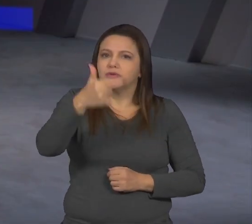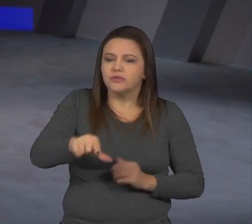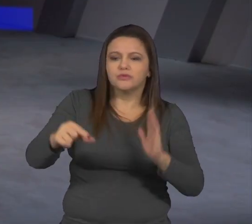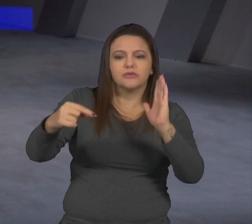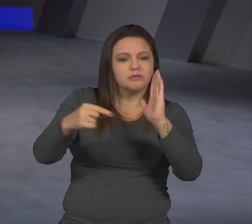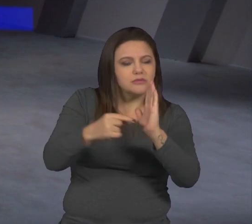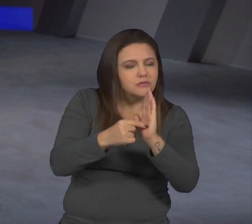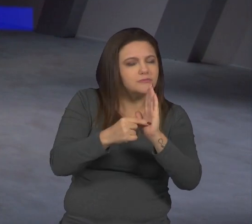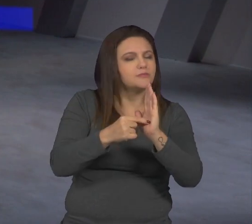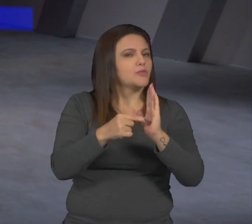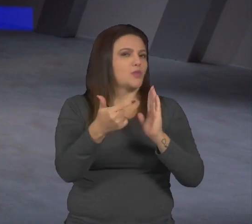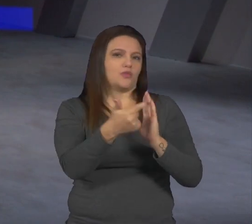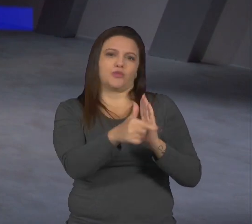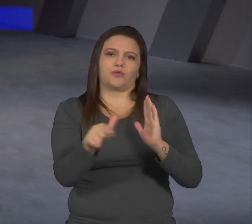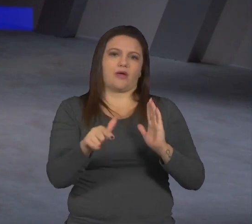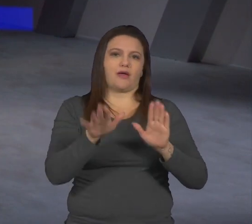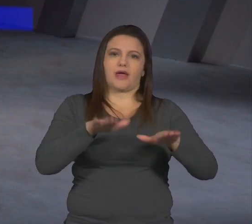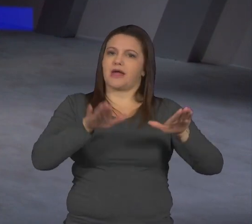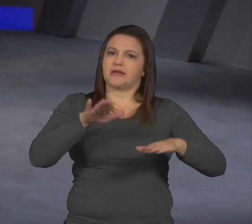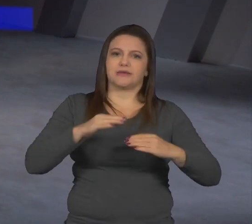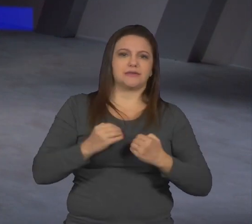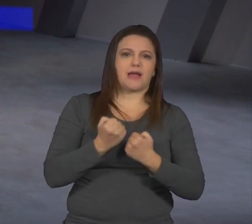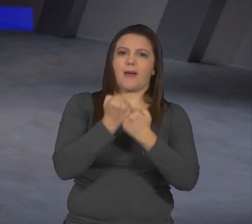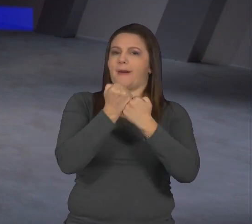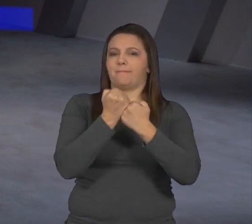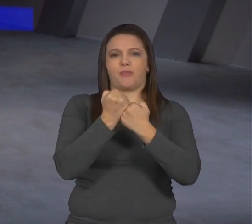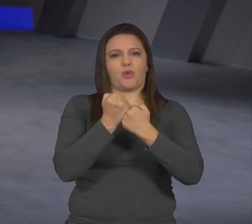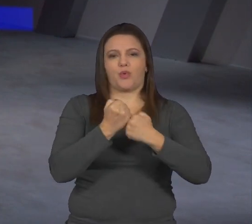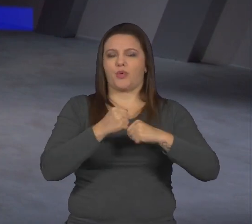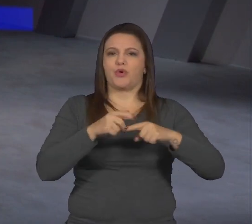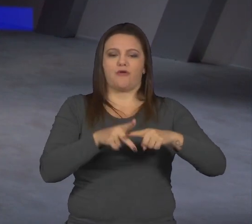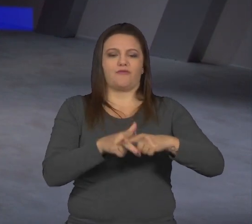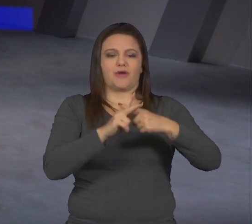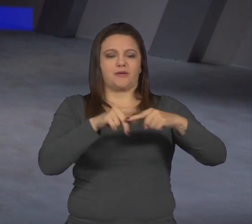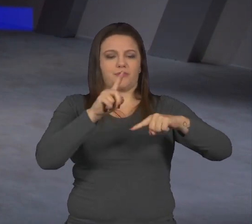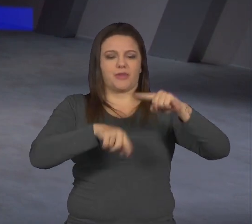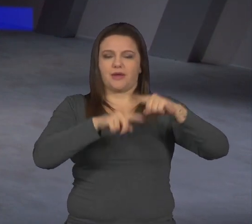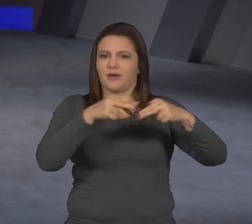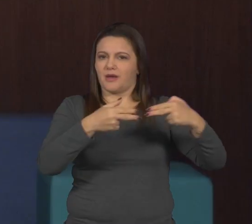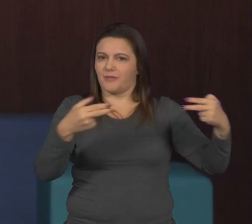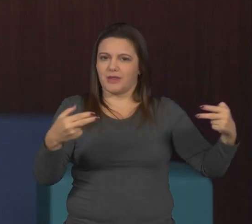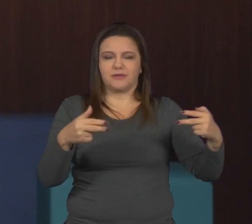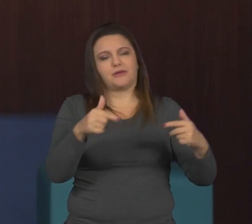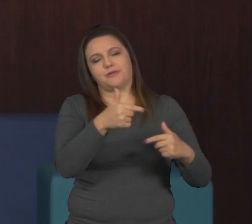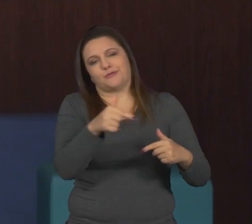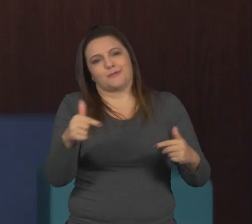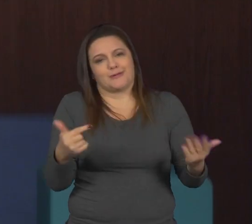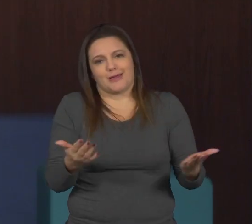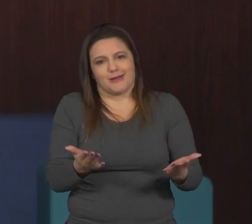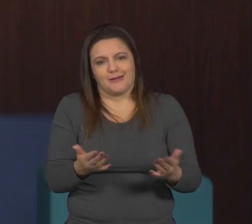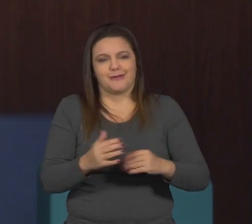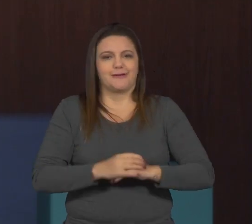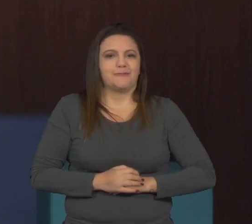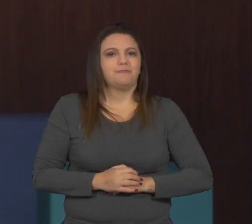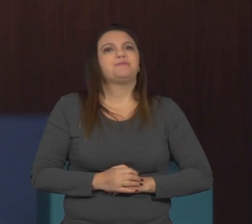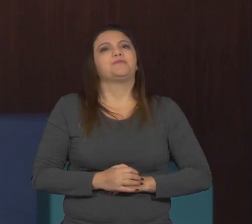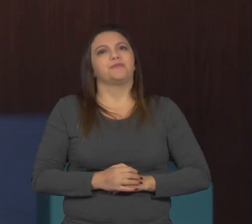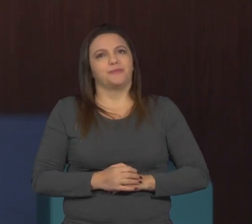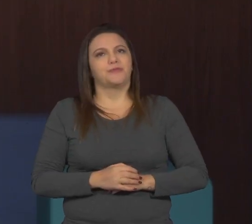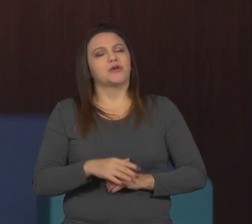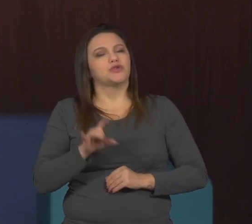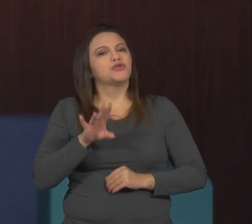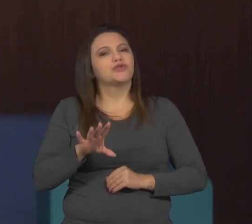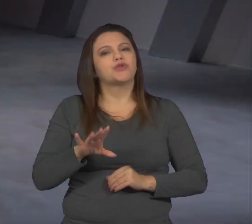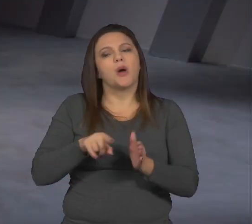apoio nas ferramentas comercialmente disponíveis. Existe ainda muito protótipo e muito ainda na área